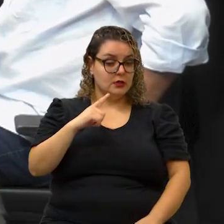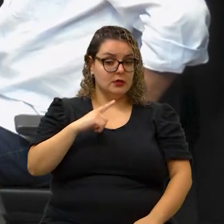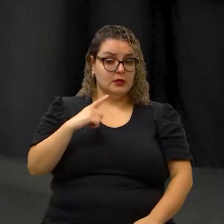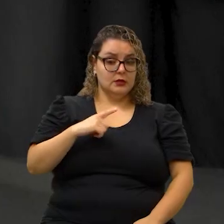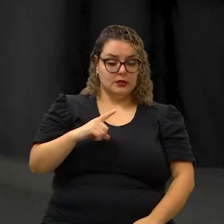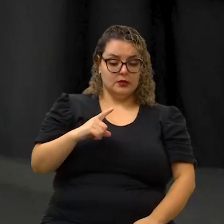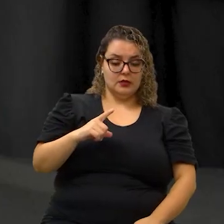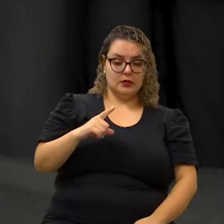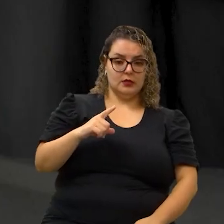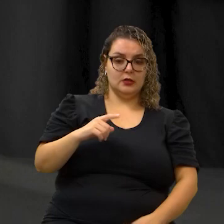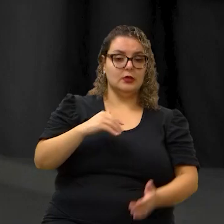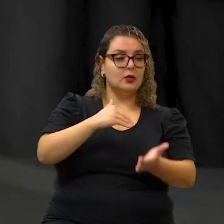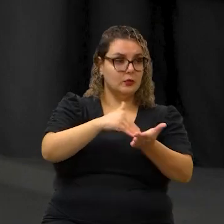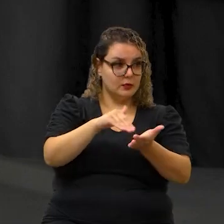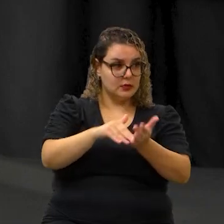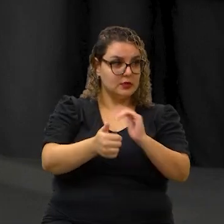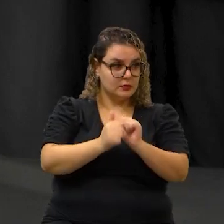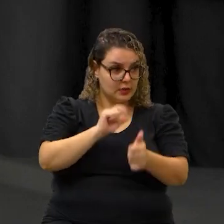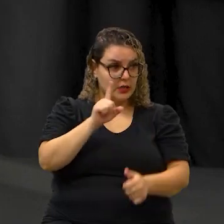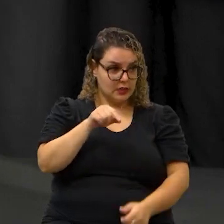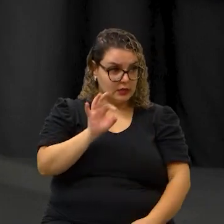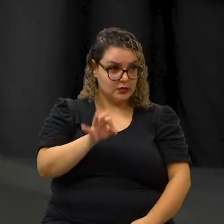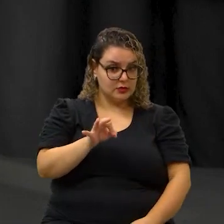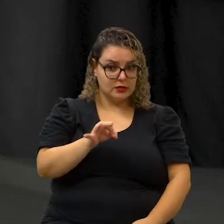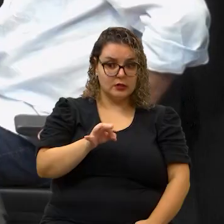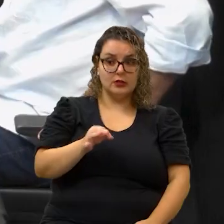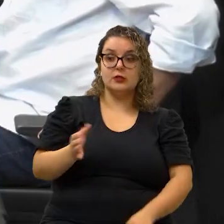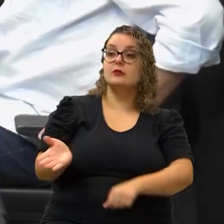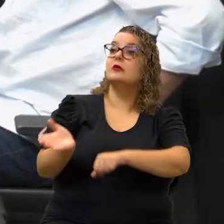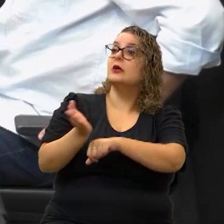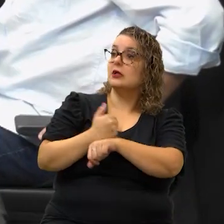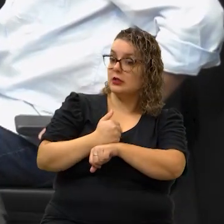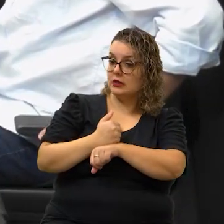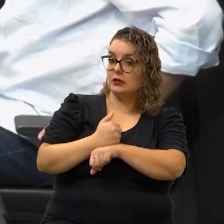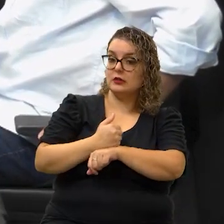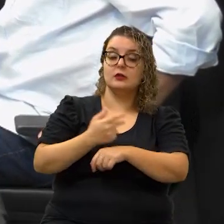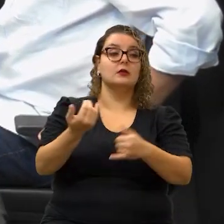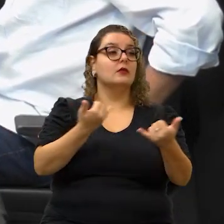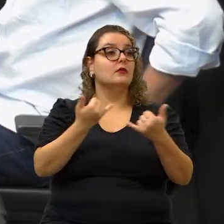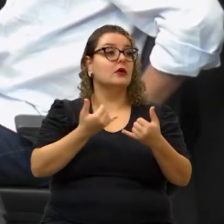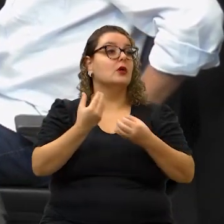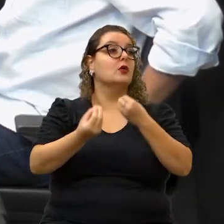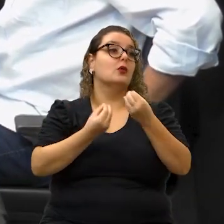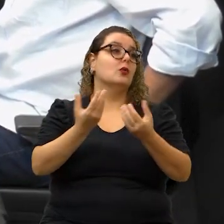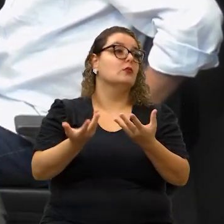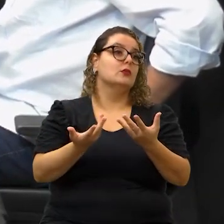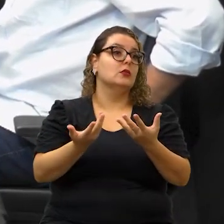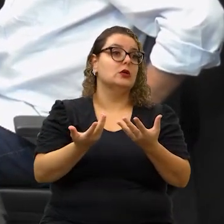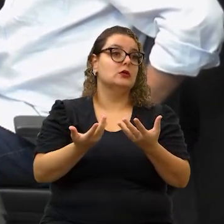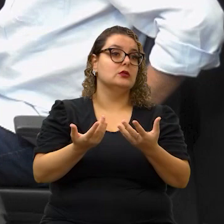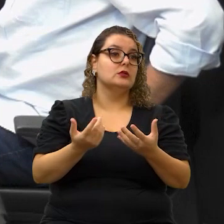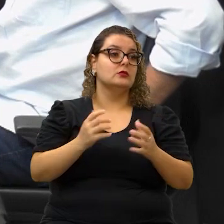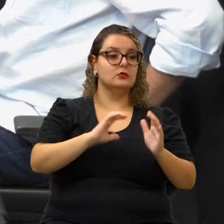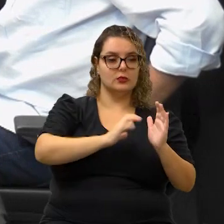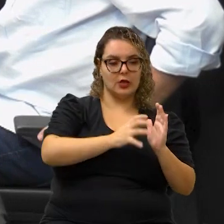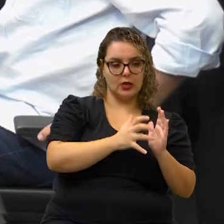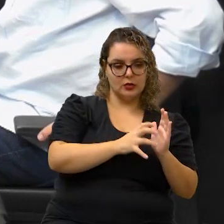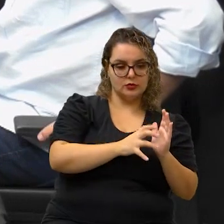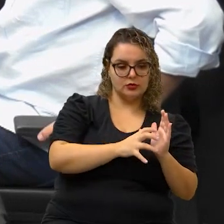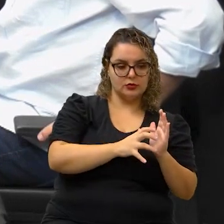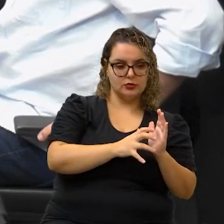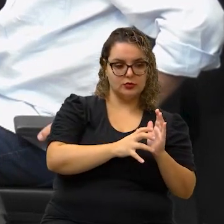uma passagem aqui por Campinas como secretário de esportes, é isso? Isso foi antes. Foi antes. Conta para mim como que surgiu essa coisa. Estou